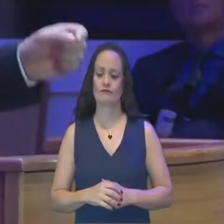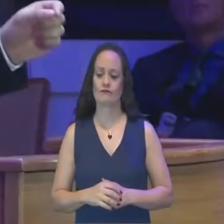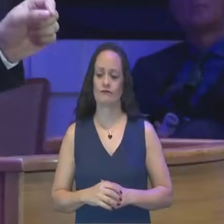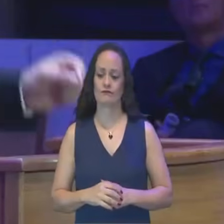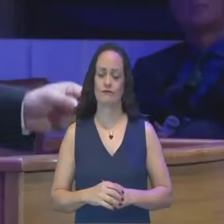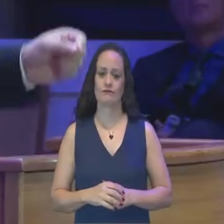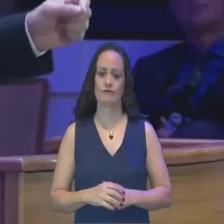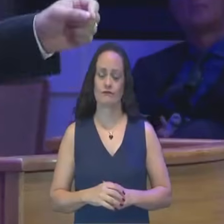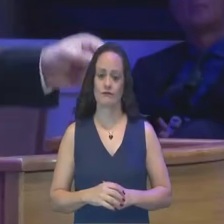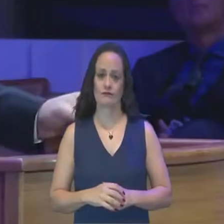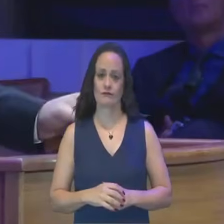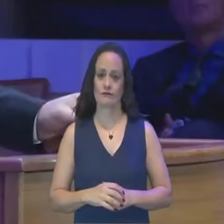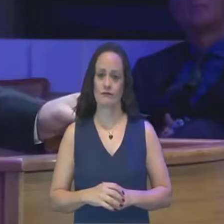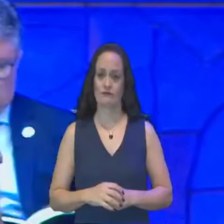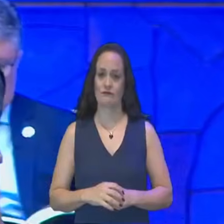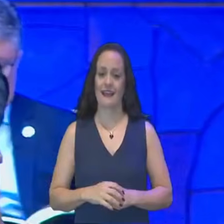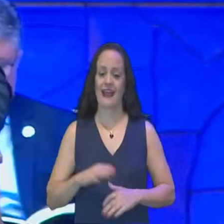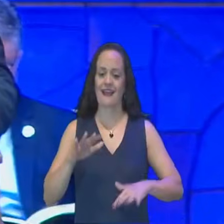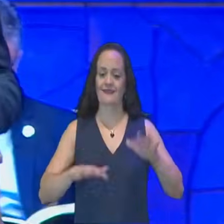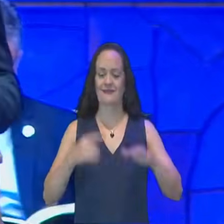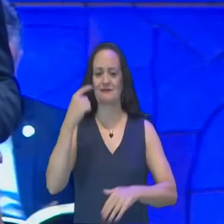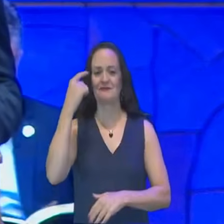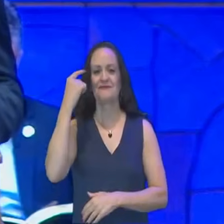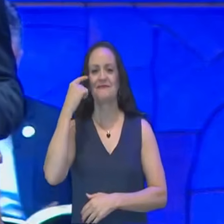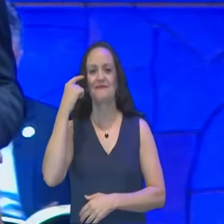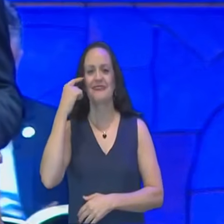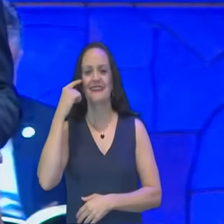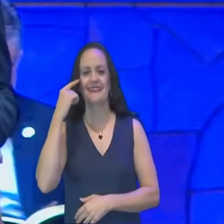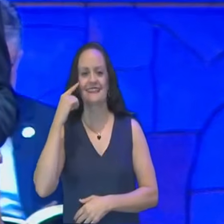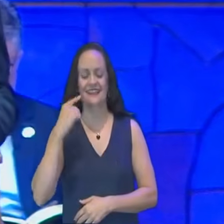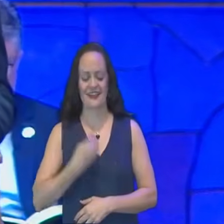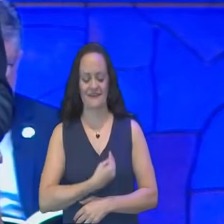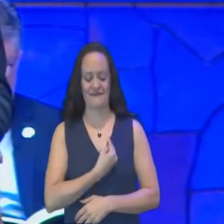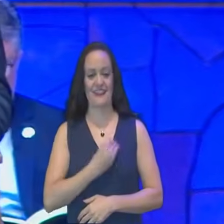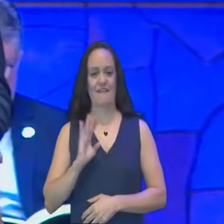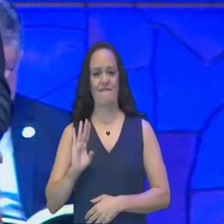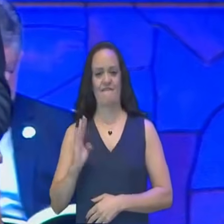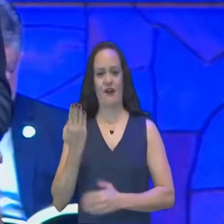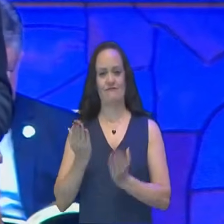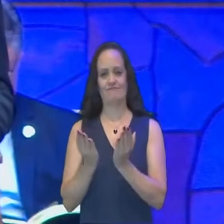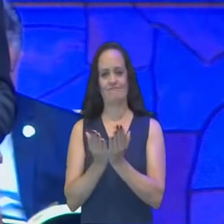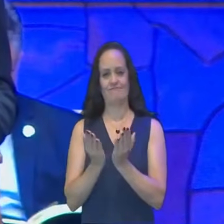e por uma falsa piedade, por uma falsa vida cristã.